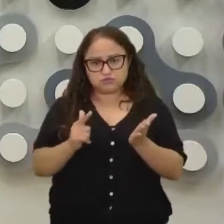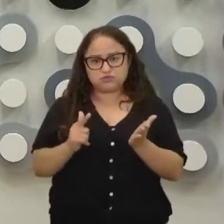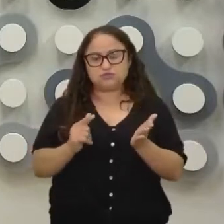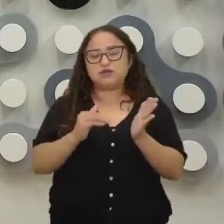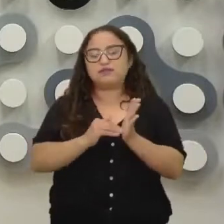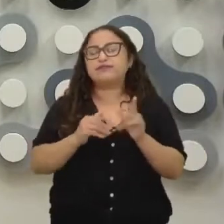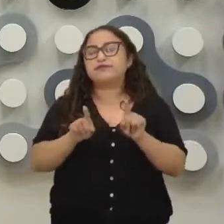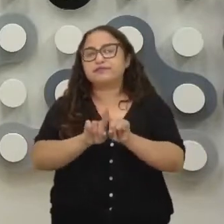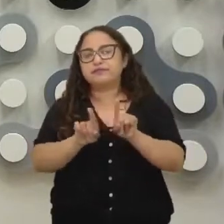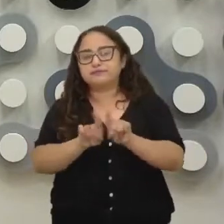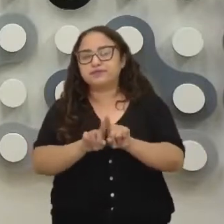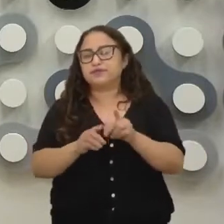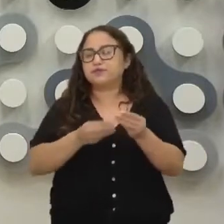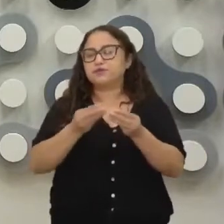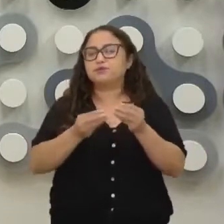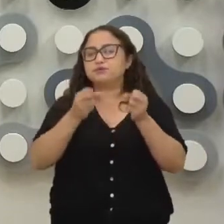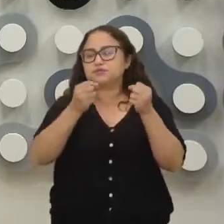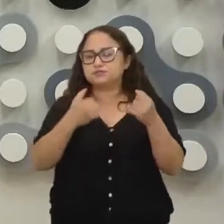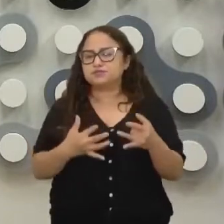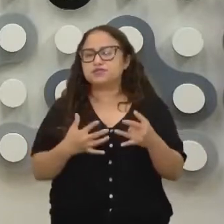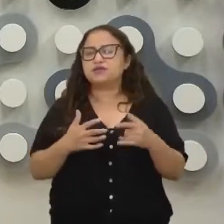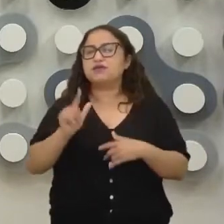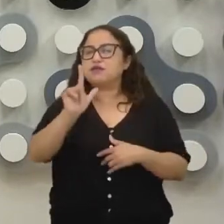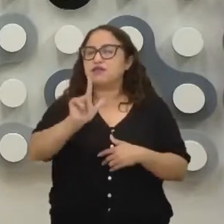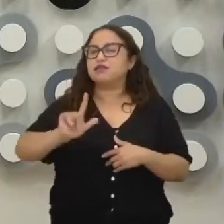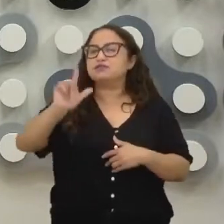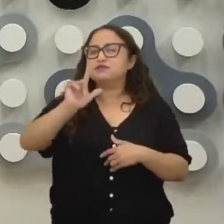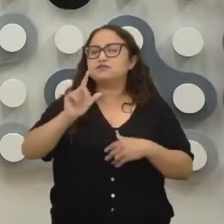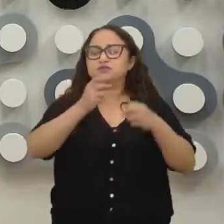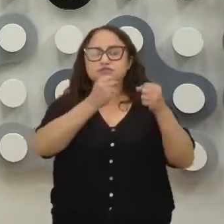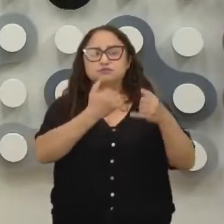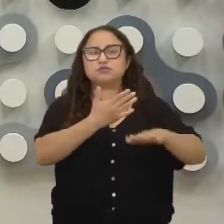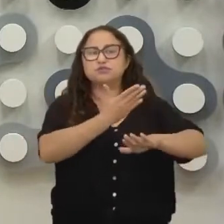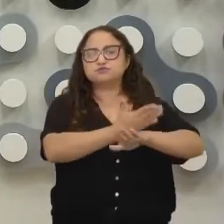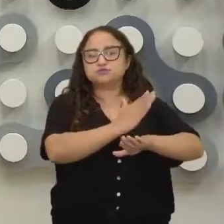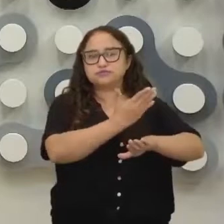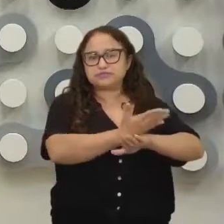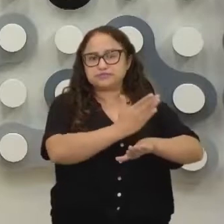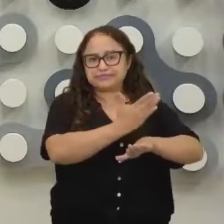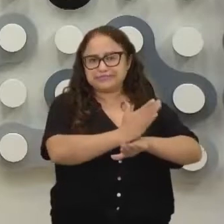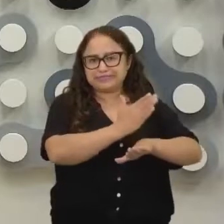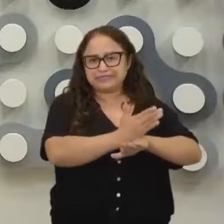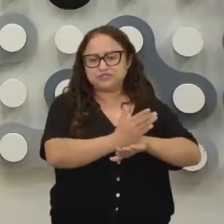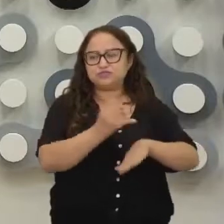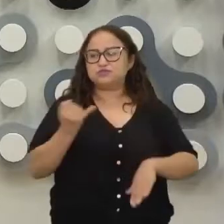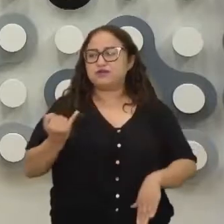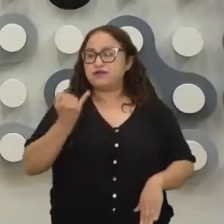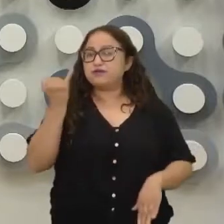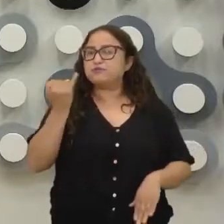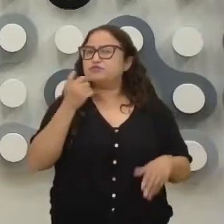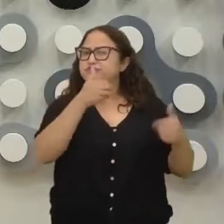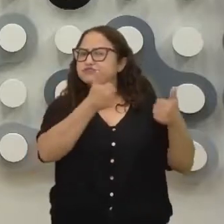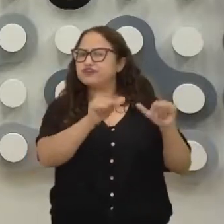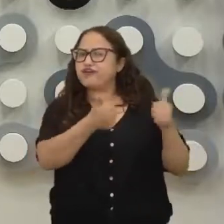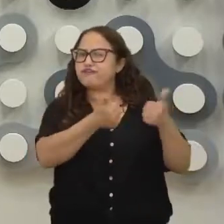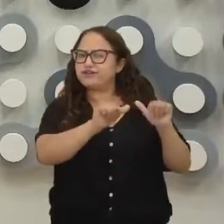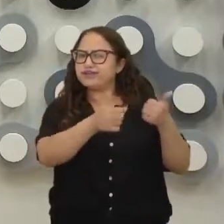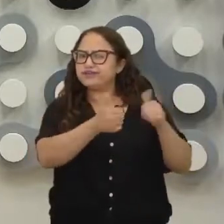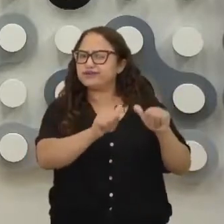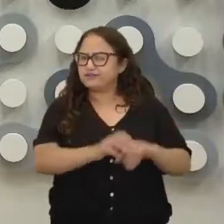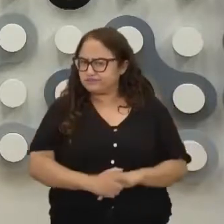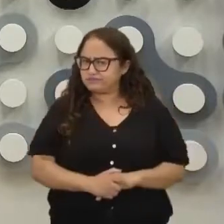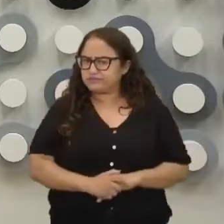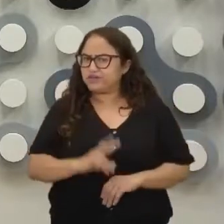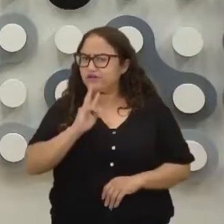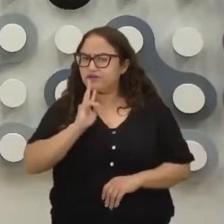como eu disse, em literaturas, falando sobre treinos, é importante avaliar essas condições, tá?